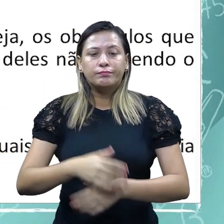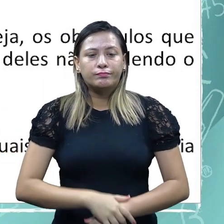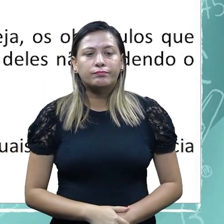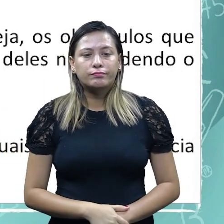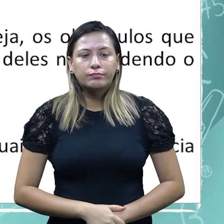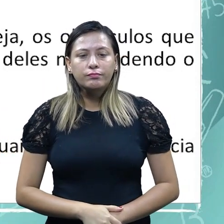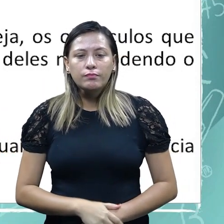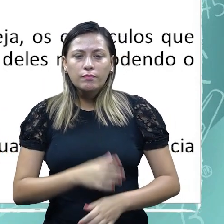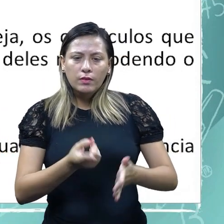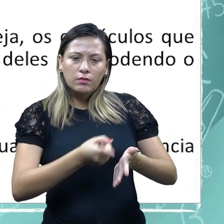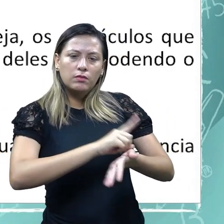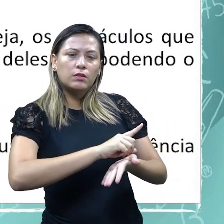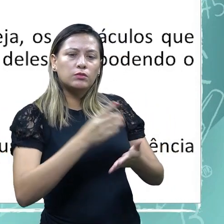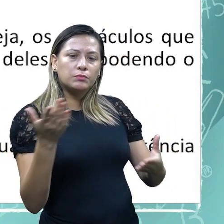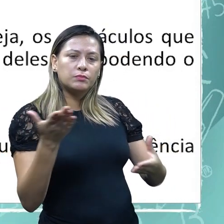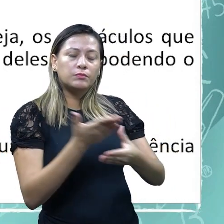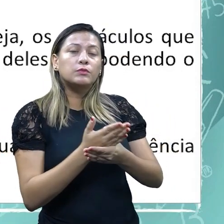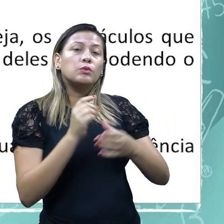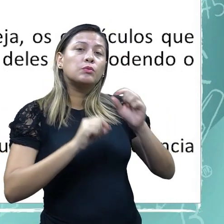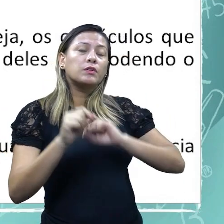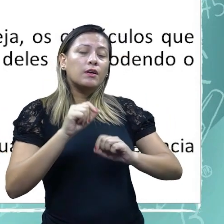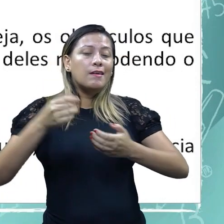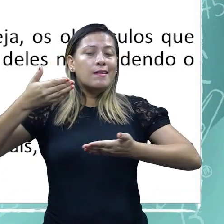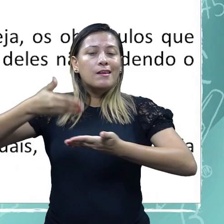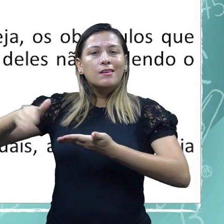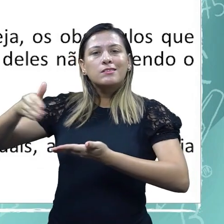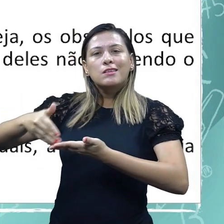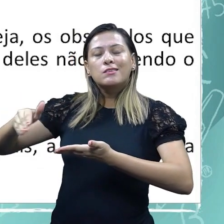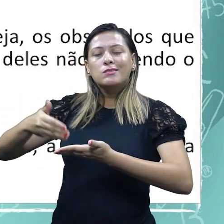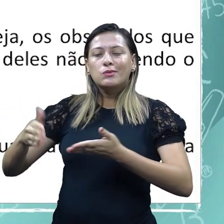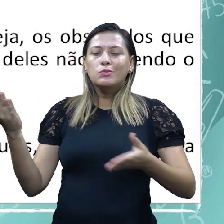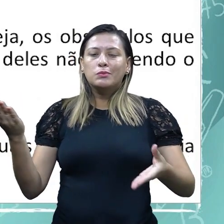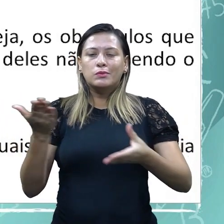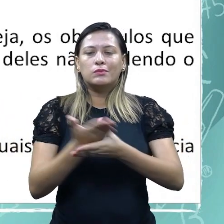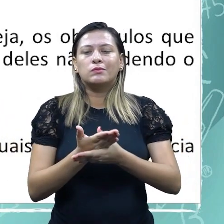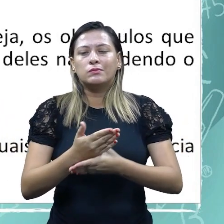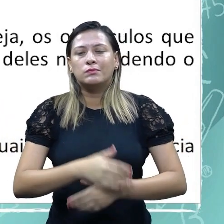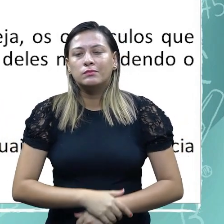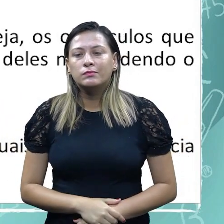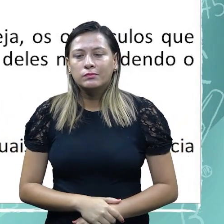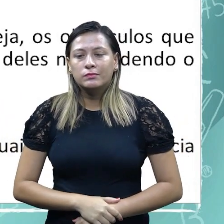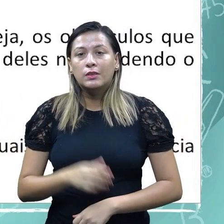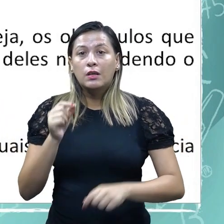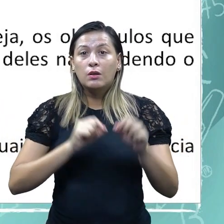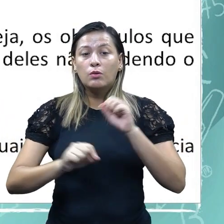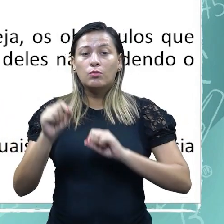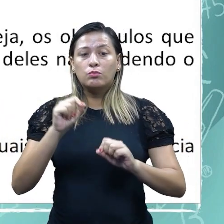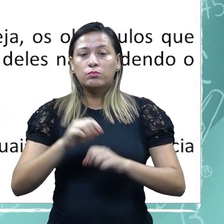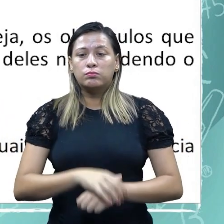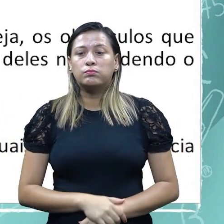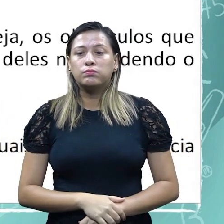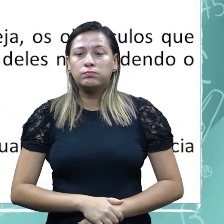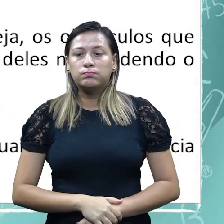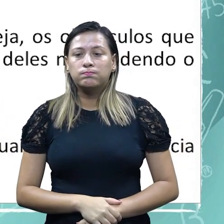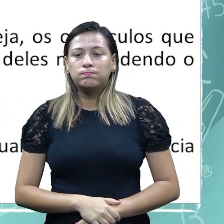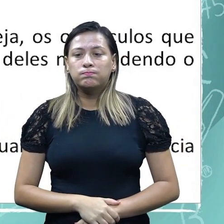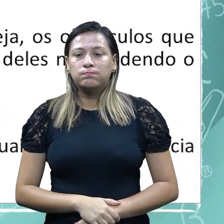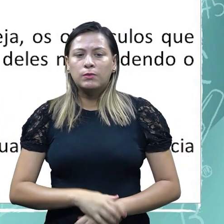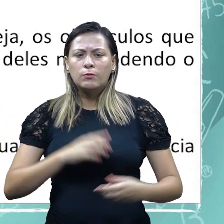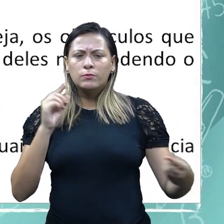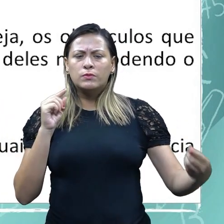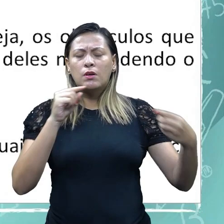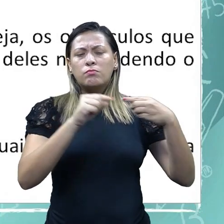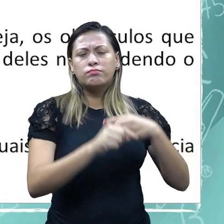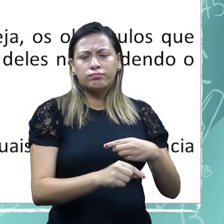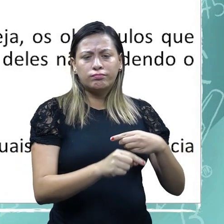pressupostos processuais exceções processuais, tá? São obstáculos somente a parte, no